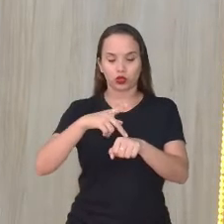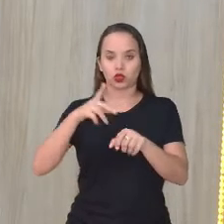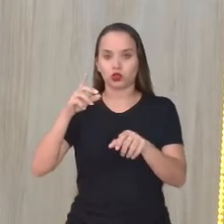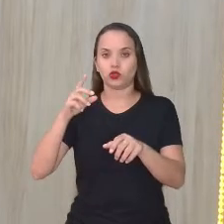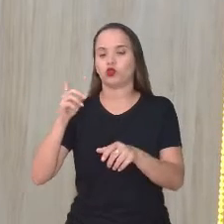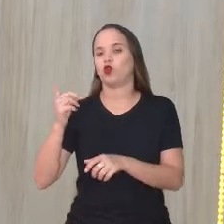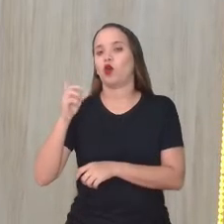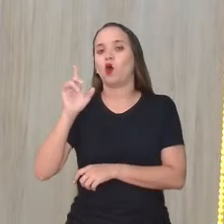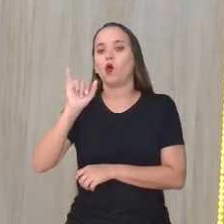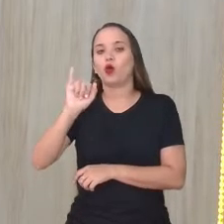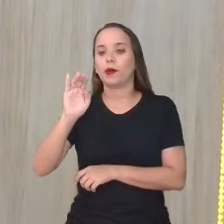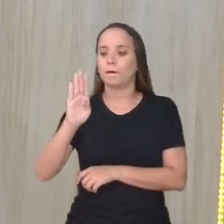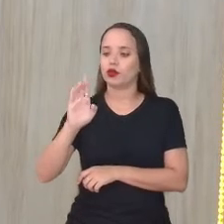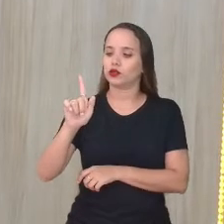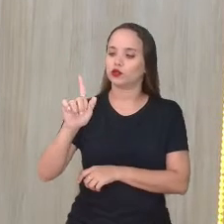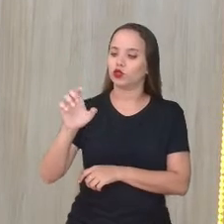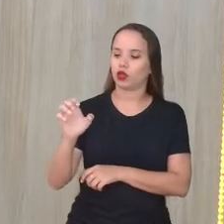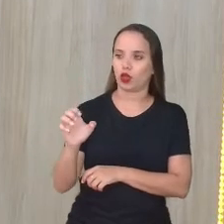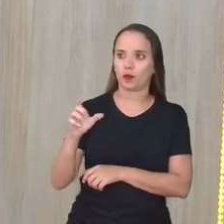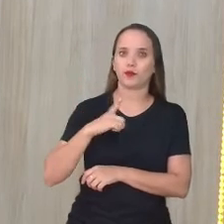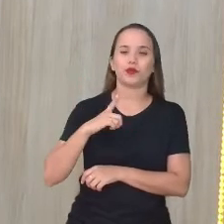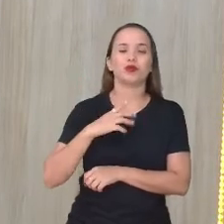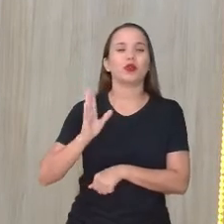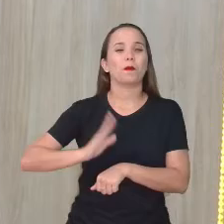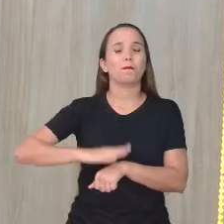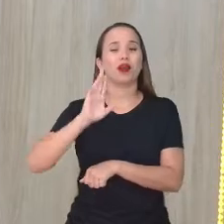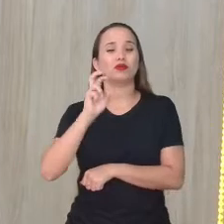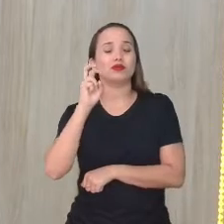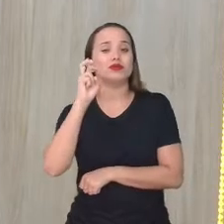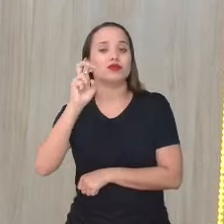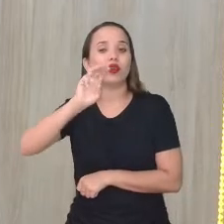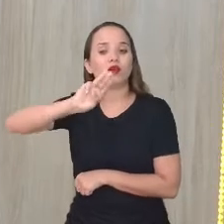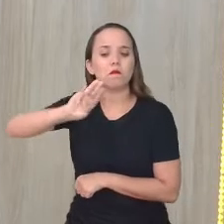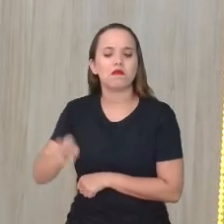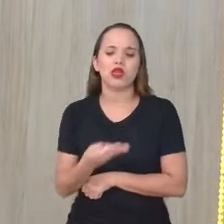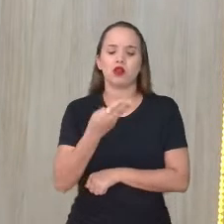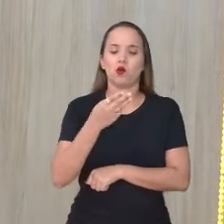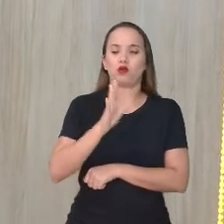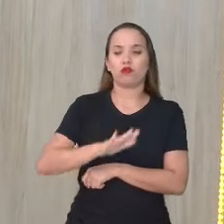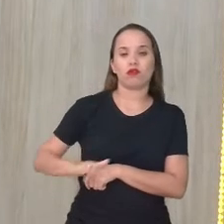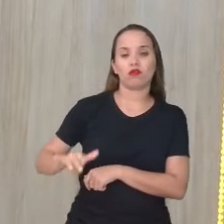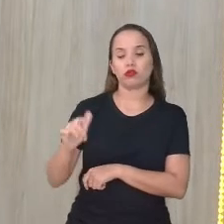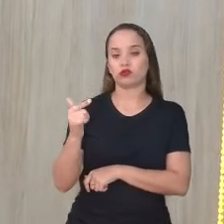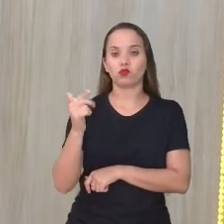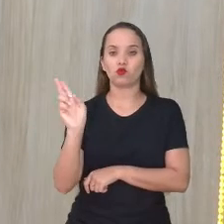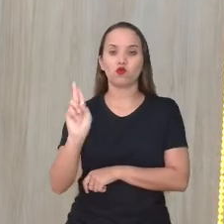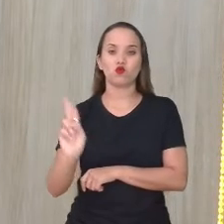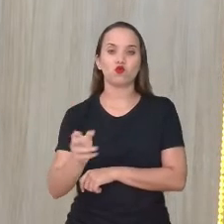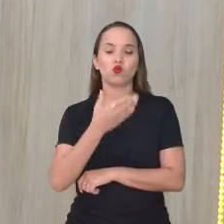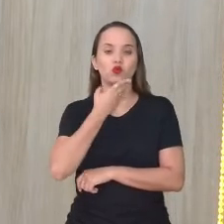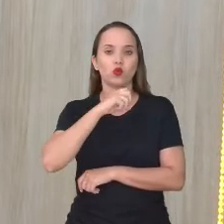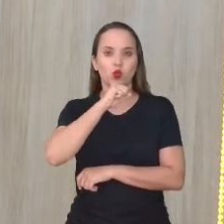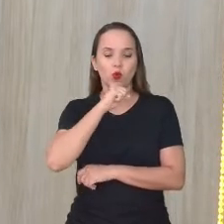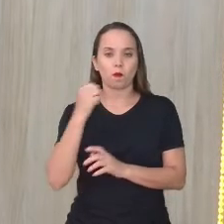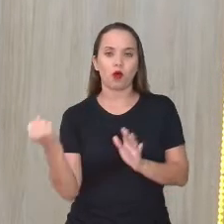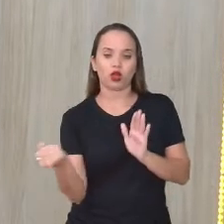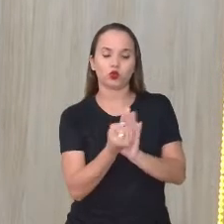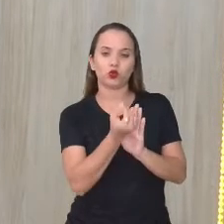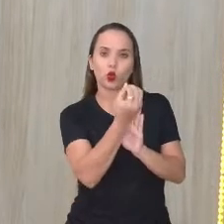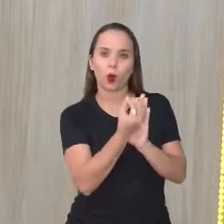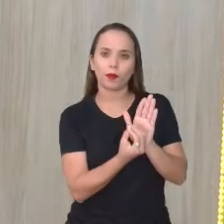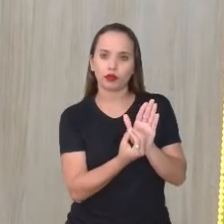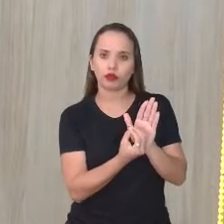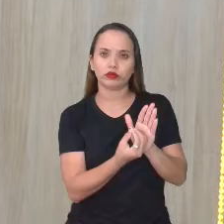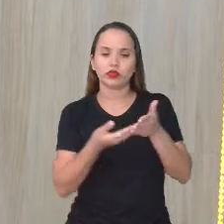IBGE, mais de 5 milhões de crianças não têm o nome dos pais na certidão de nascimento. Então, esse pai